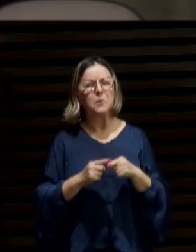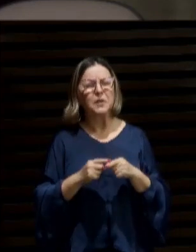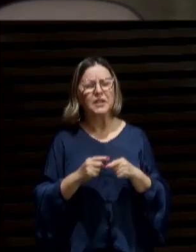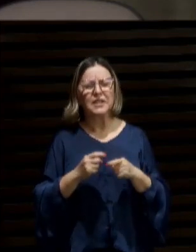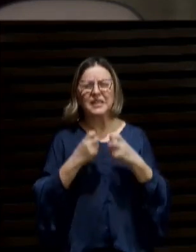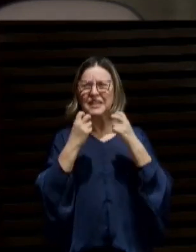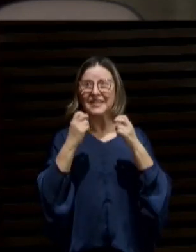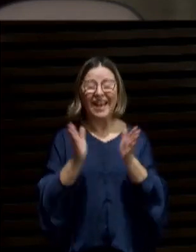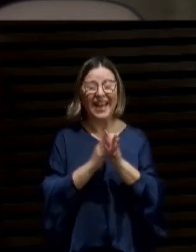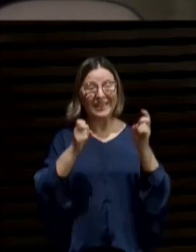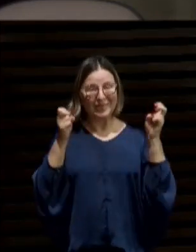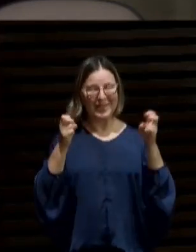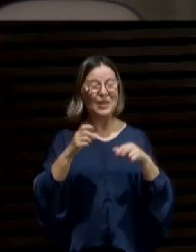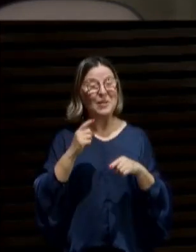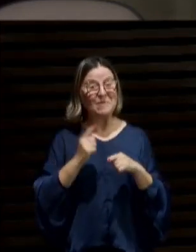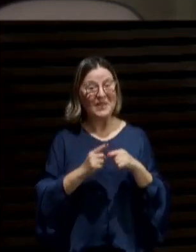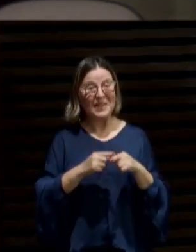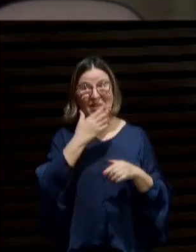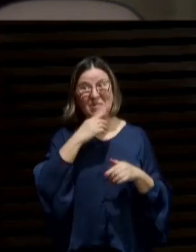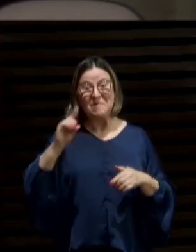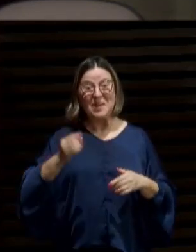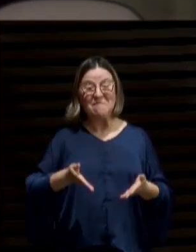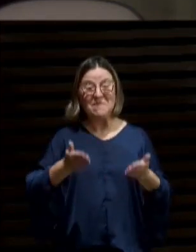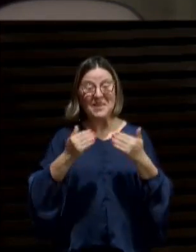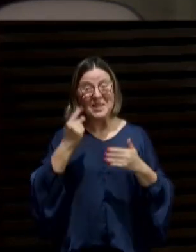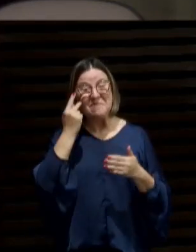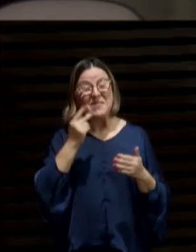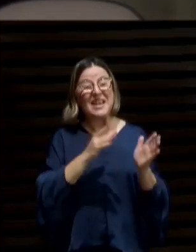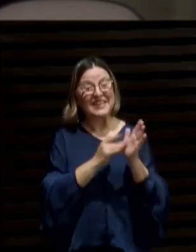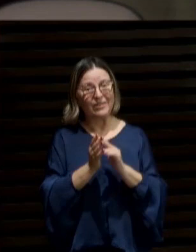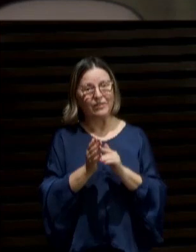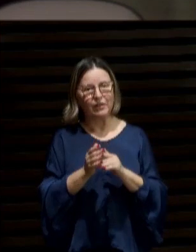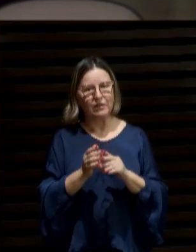aleluia? Porque o Pai me deu a Jesus. Como é que você sabe disso? Porque eu creio.